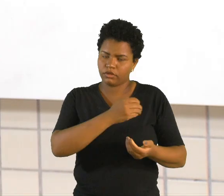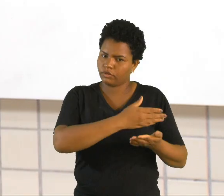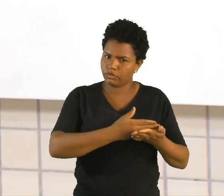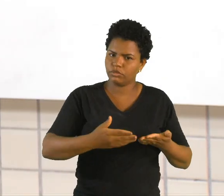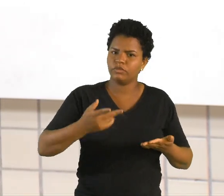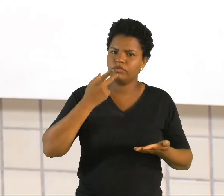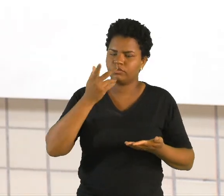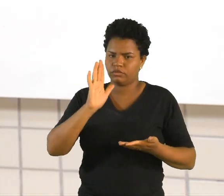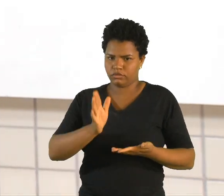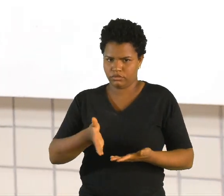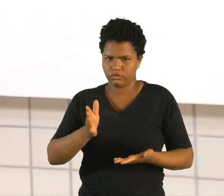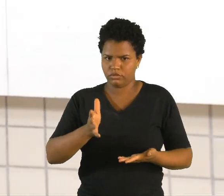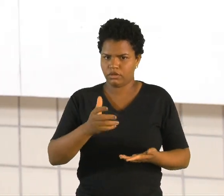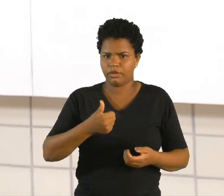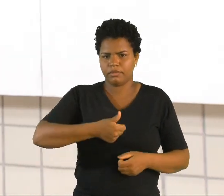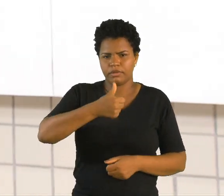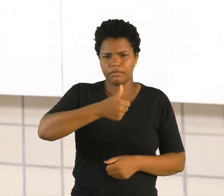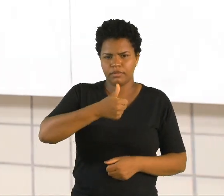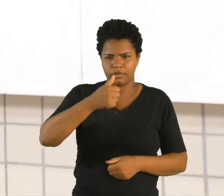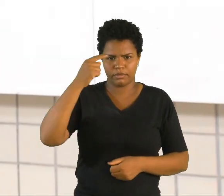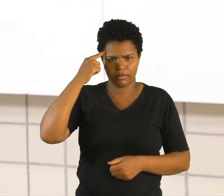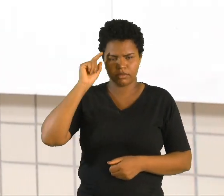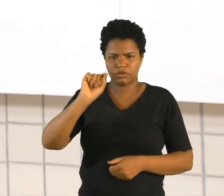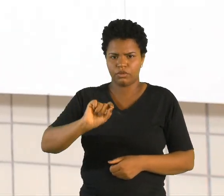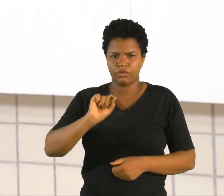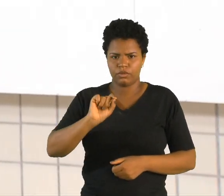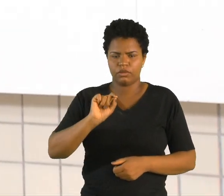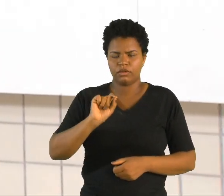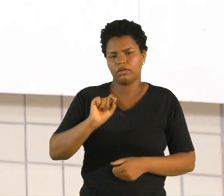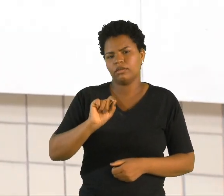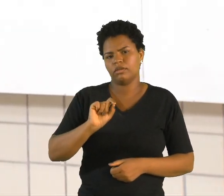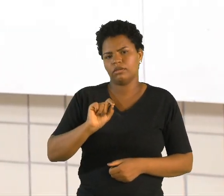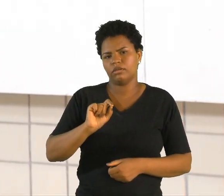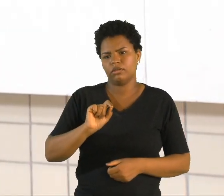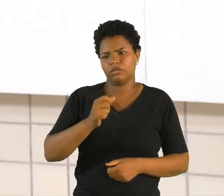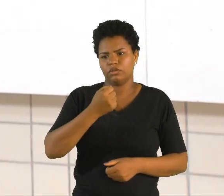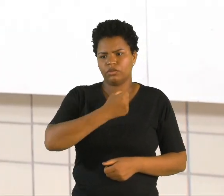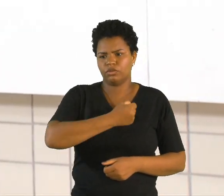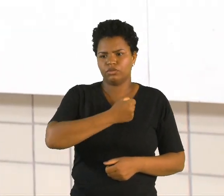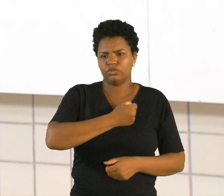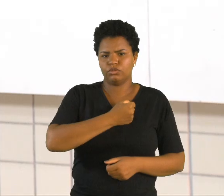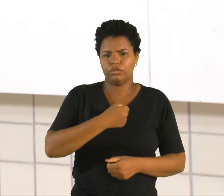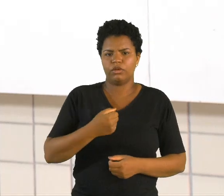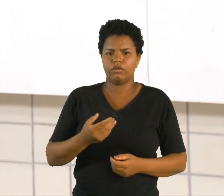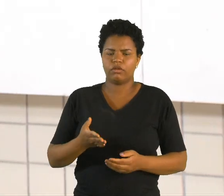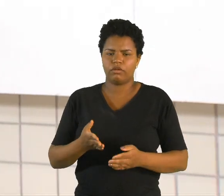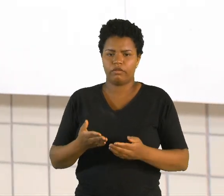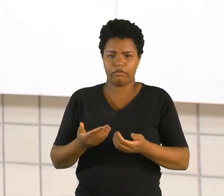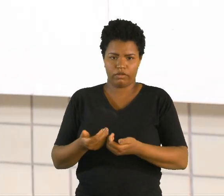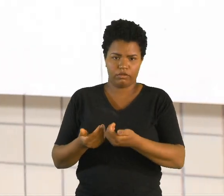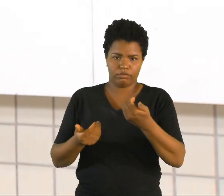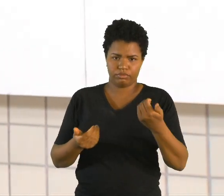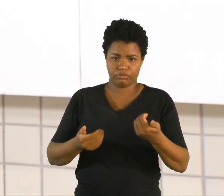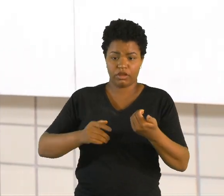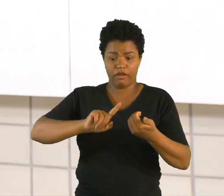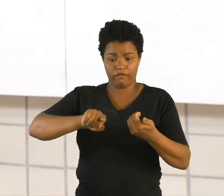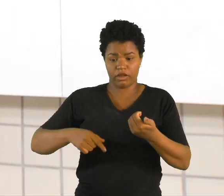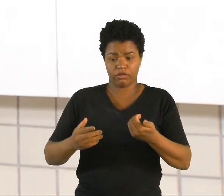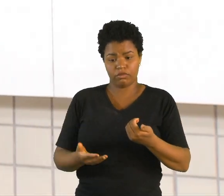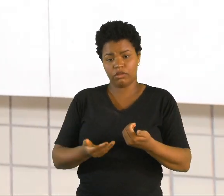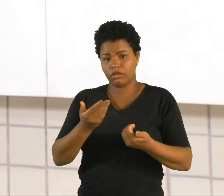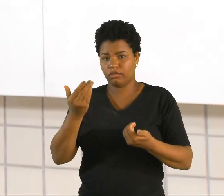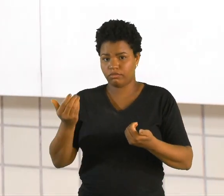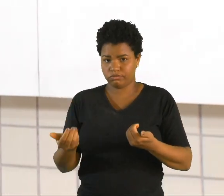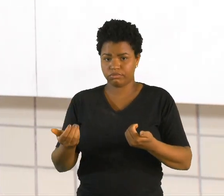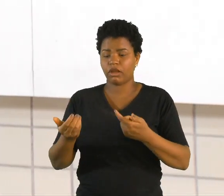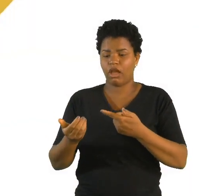devo considerar primeiro o que vem primeiro e depois o que vem depois da vírgula. Mas